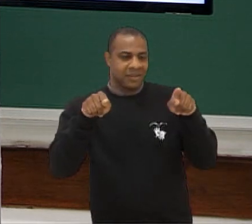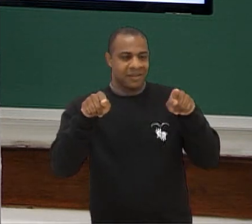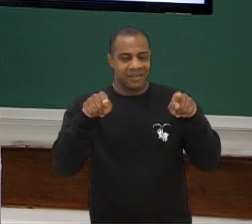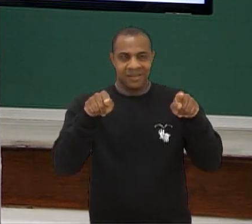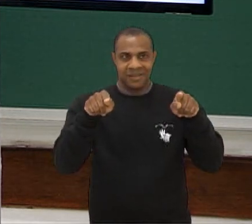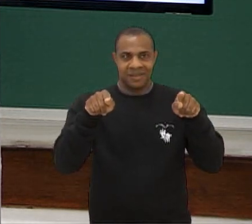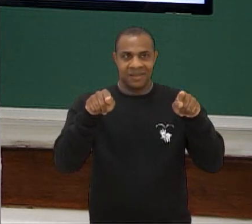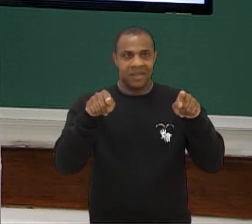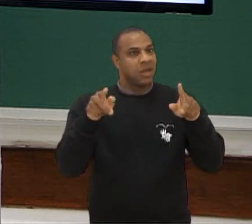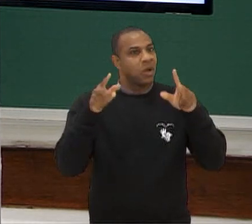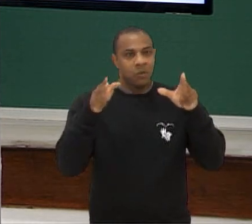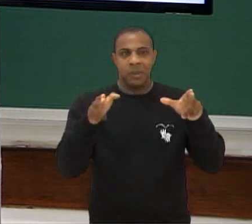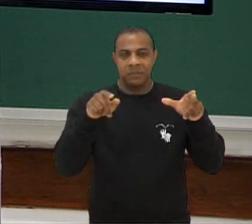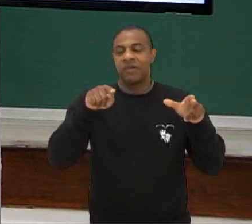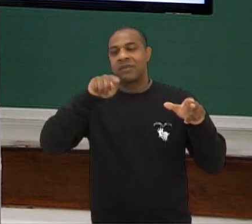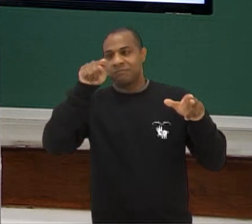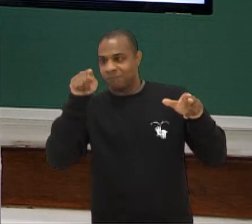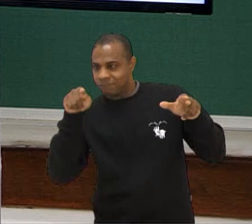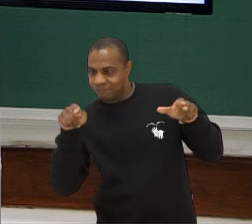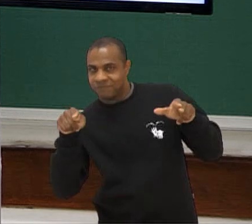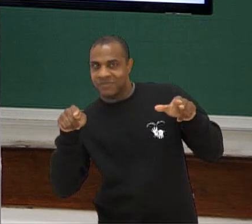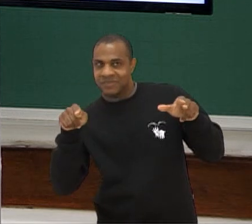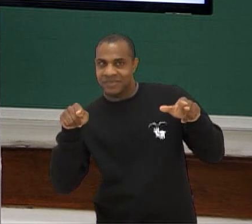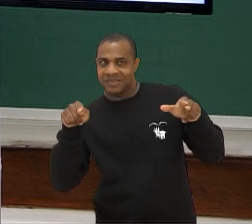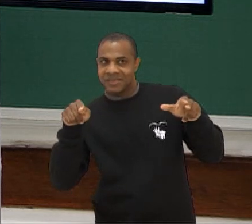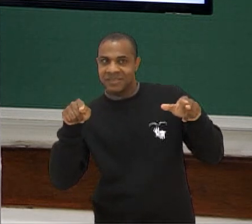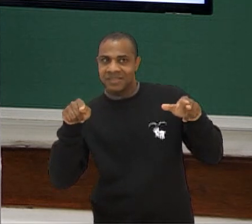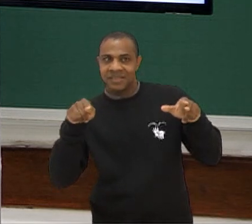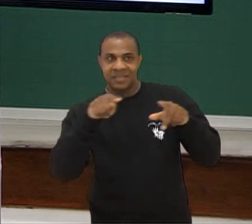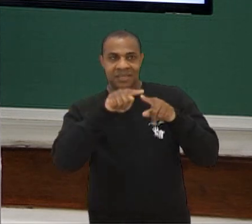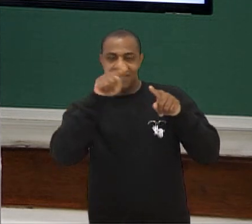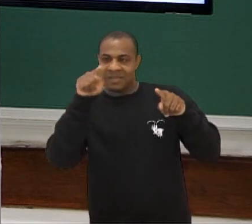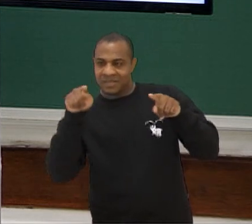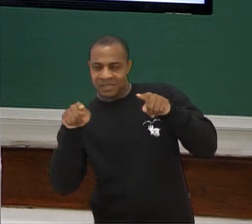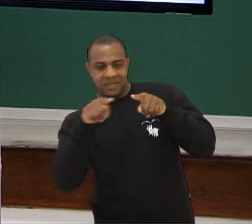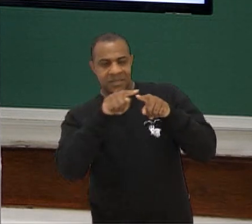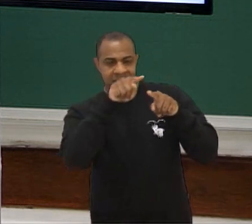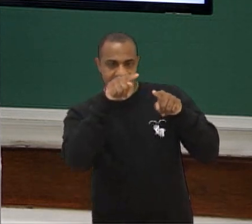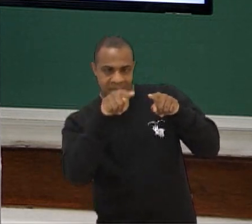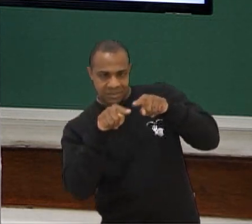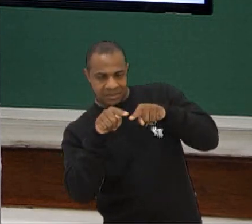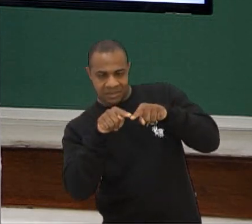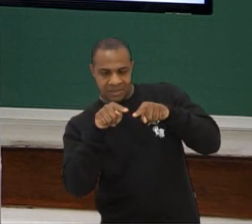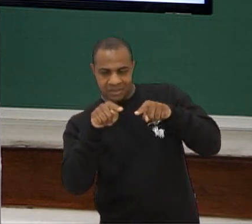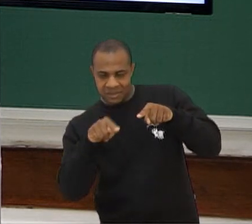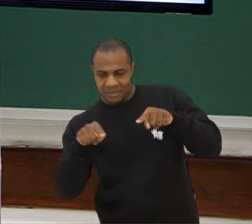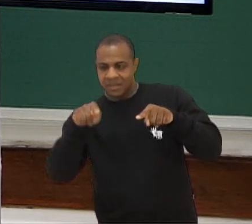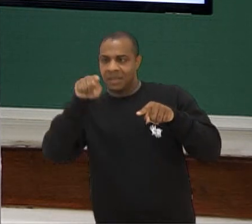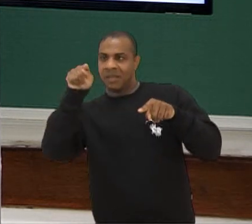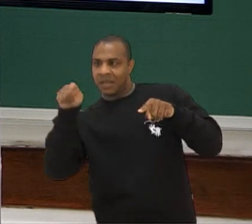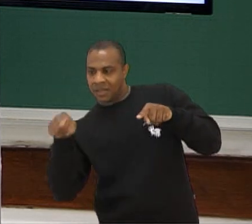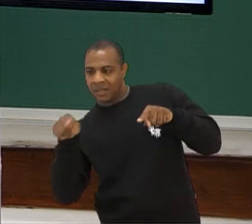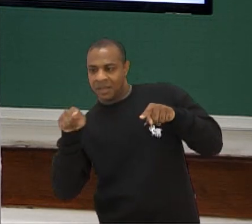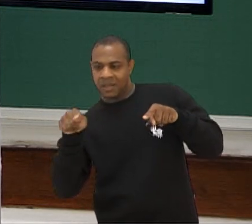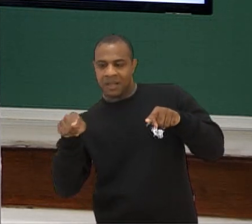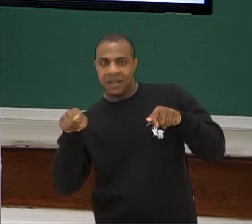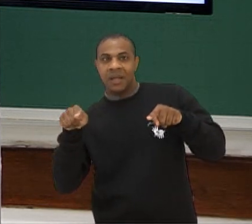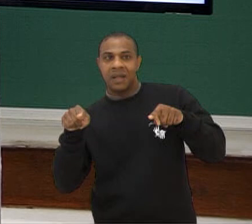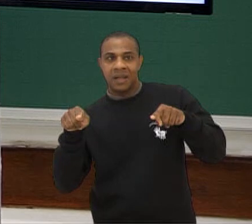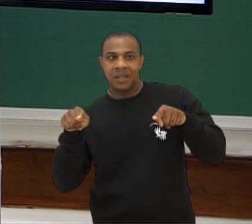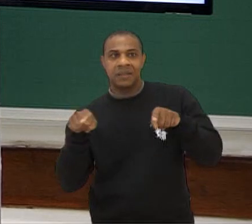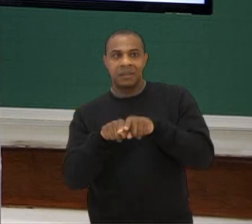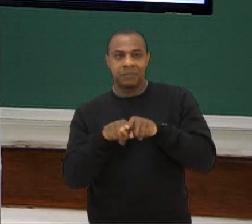O mesmo vale quando ela estiver descendo. Se ela está descendo nesse ponto, até o próximo ponto onde ela está descendo é definido